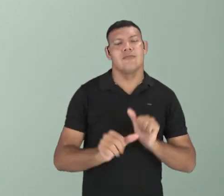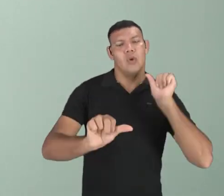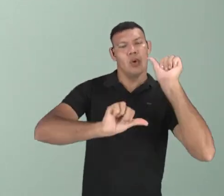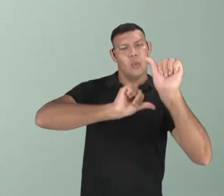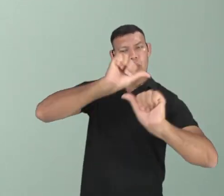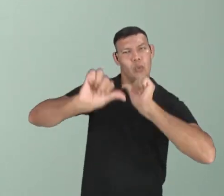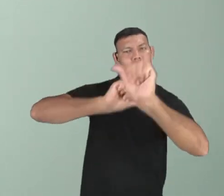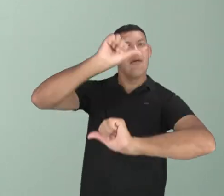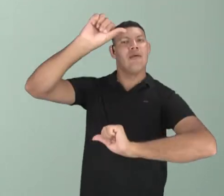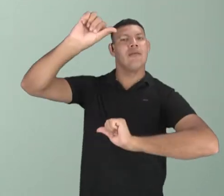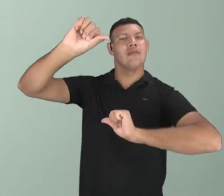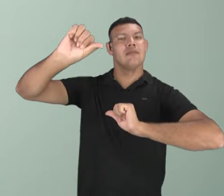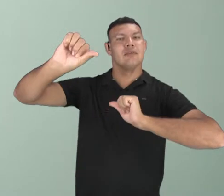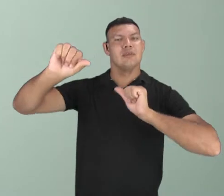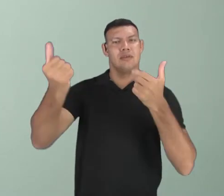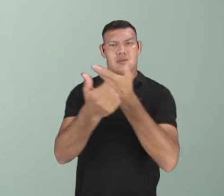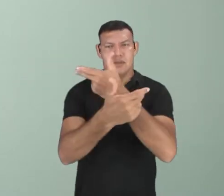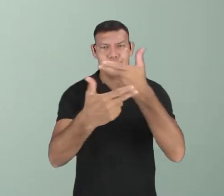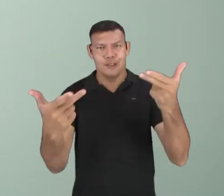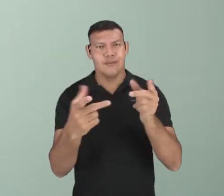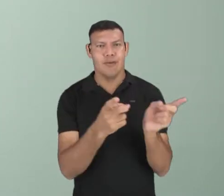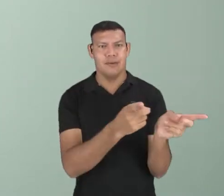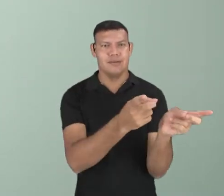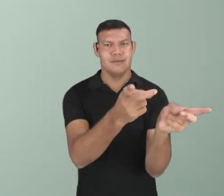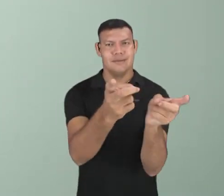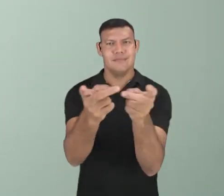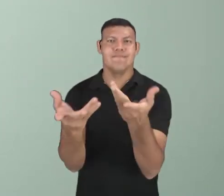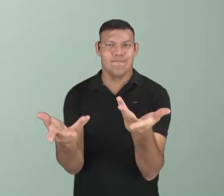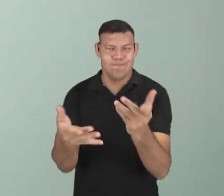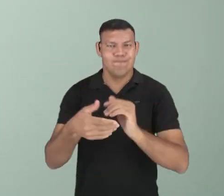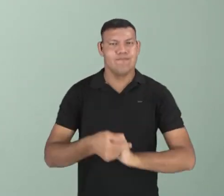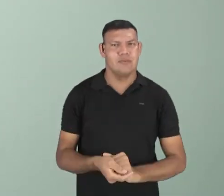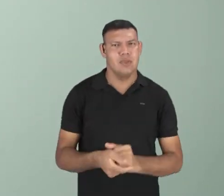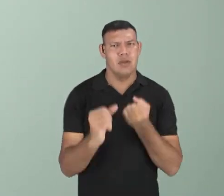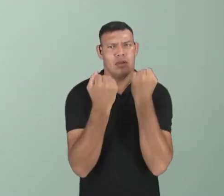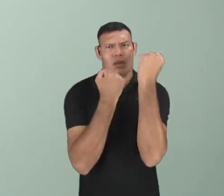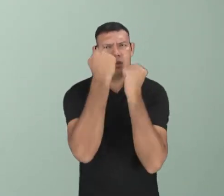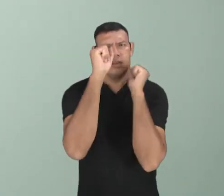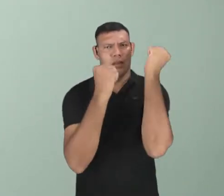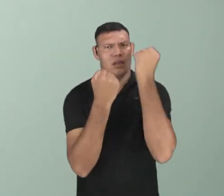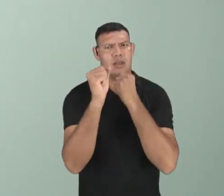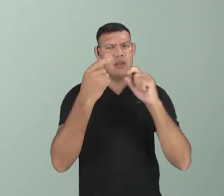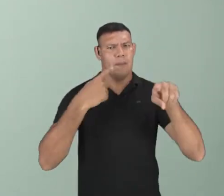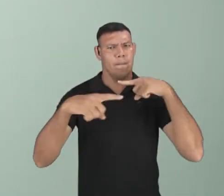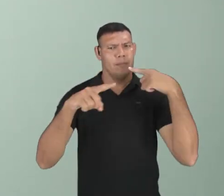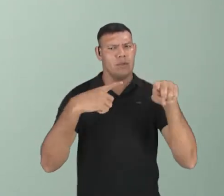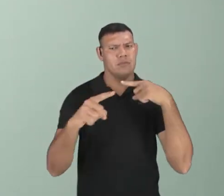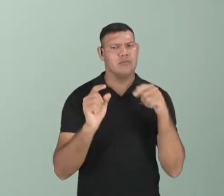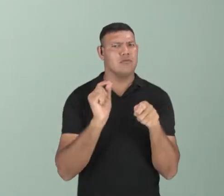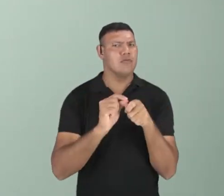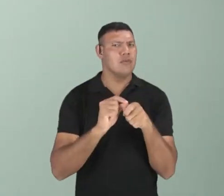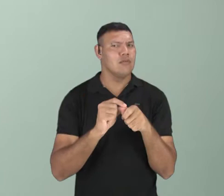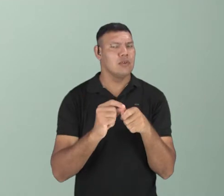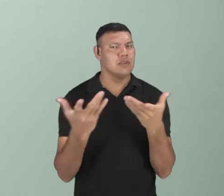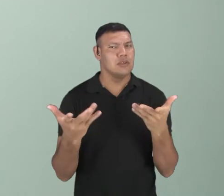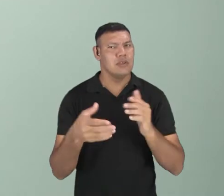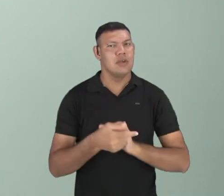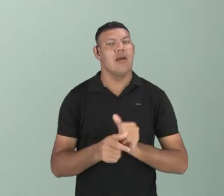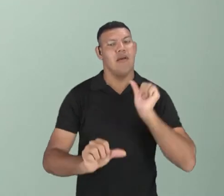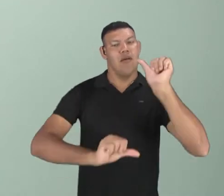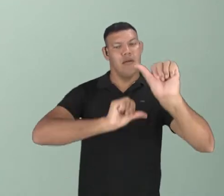transformar ela um produto mercadológico então ter que a indústria fonográfica vai fazer ela vai